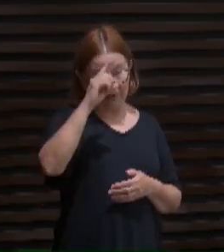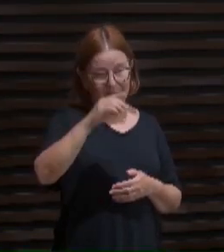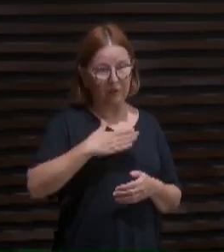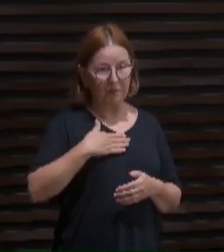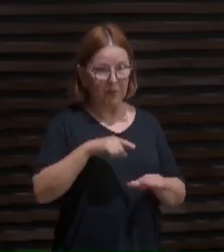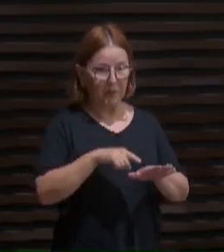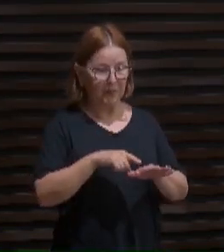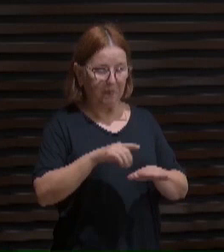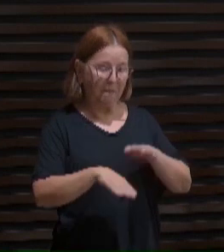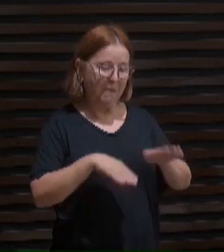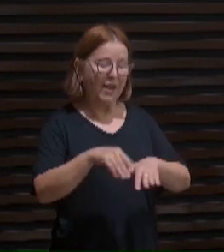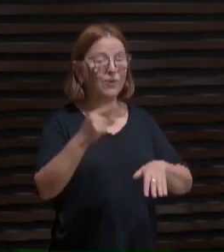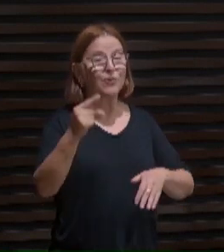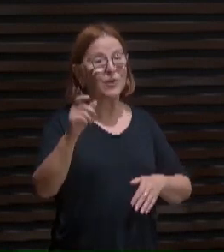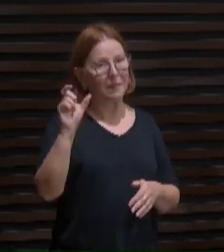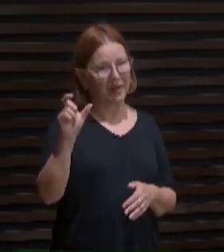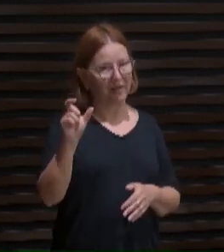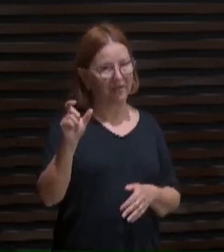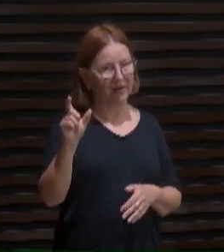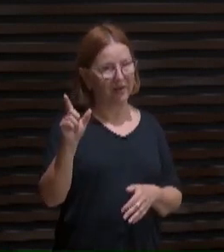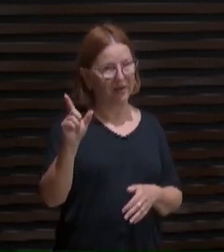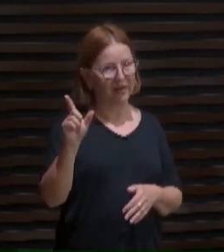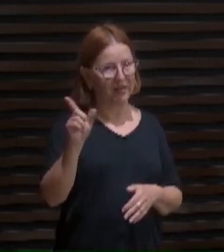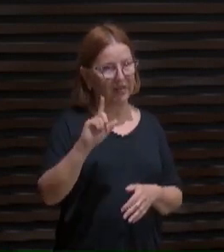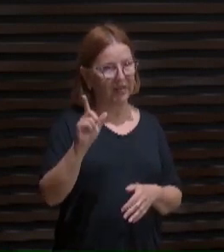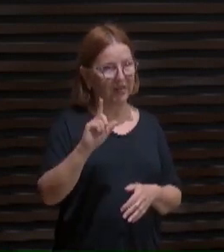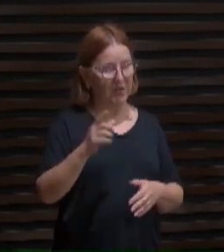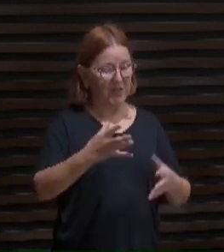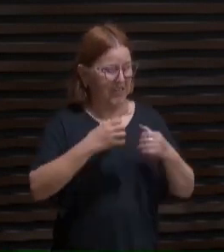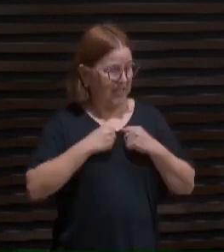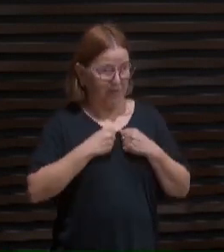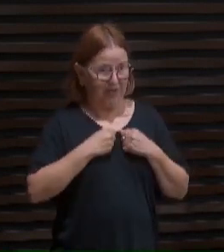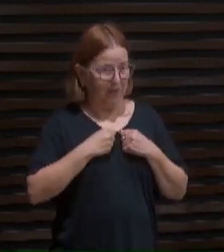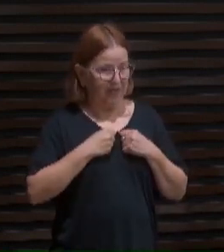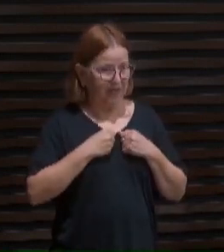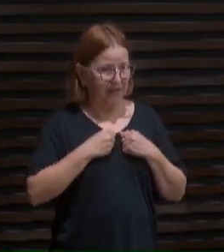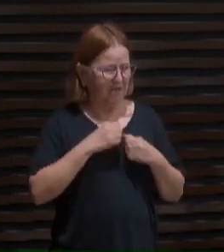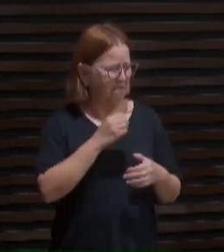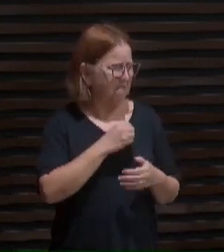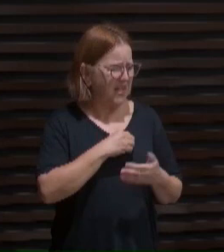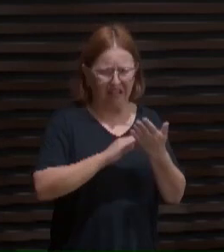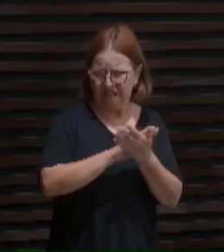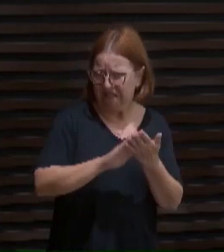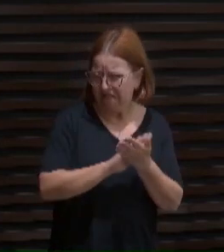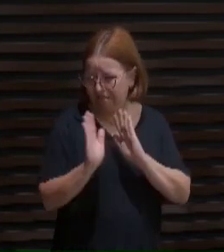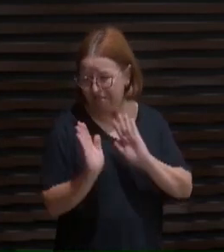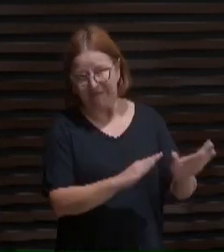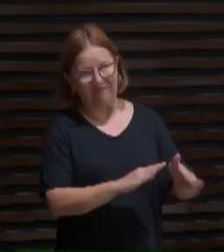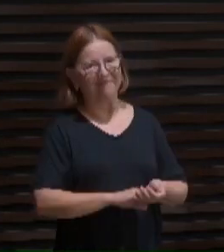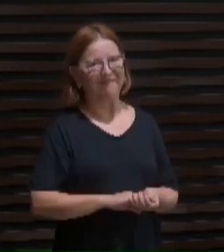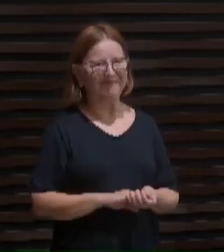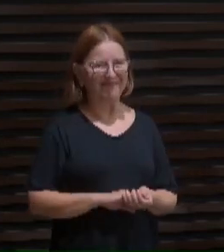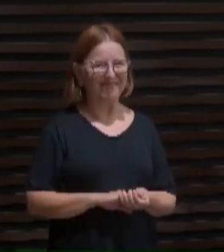apodere de mim iniquidade alguma. Não sei se essa é a versão que está aí,